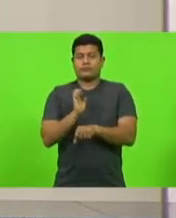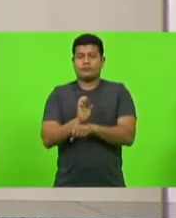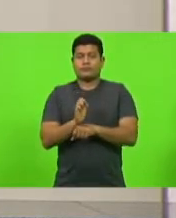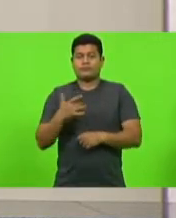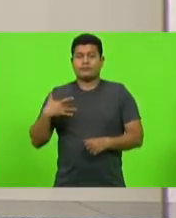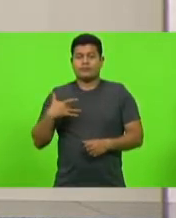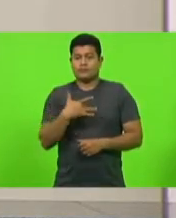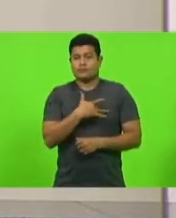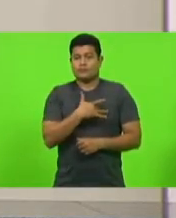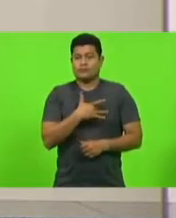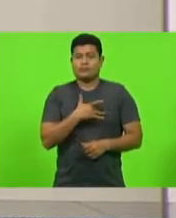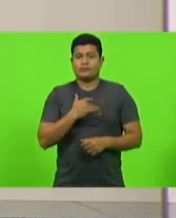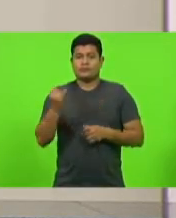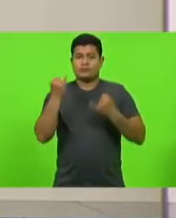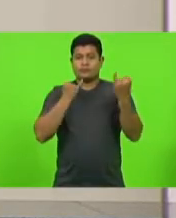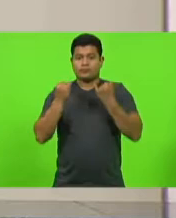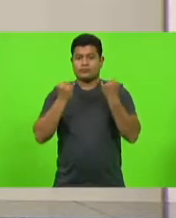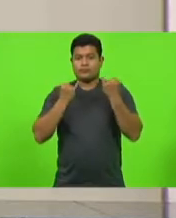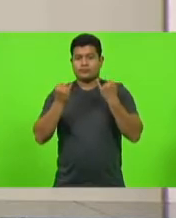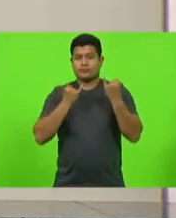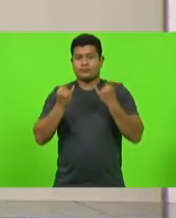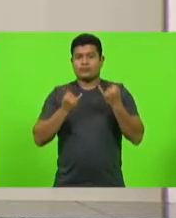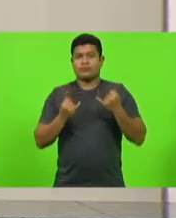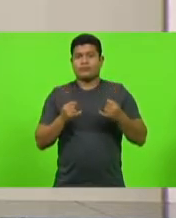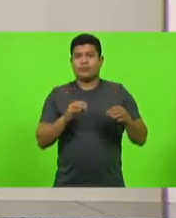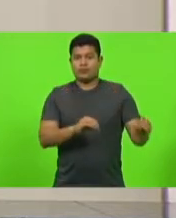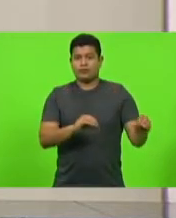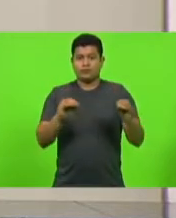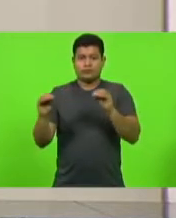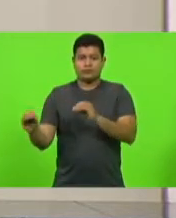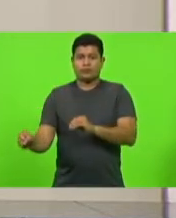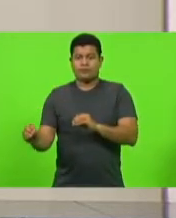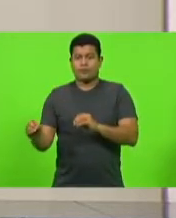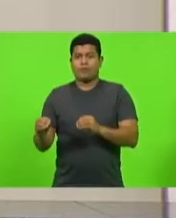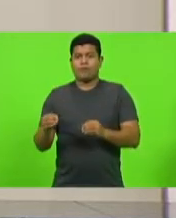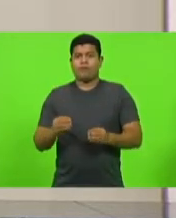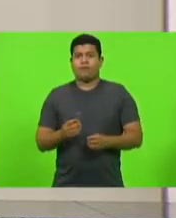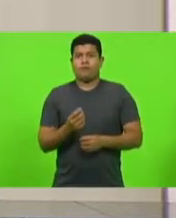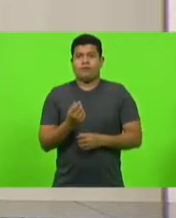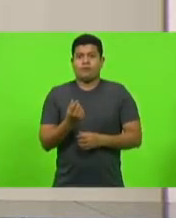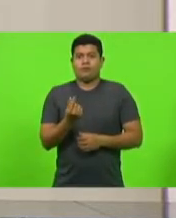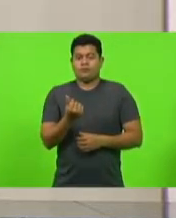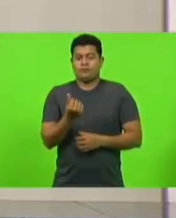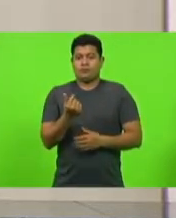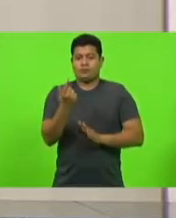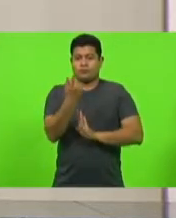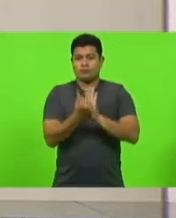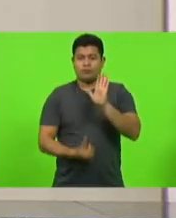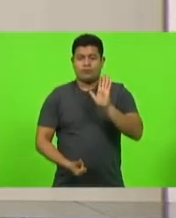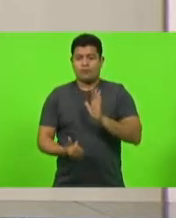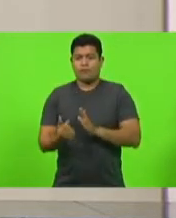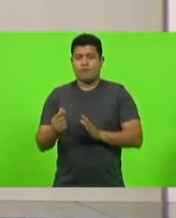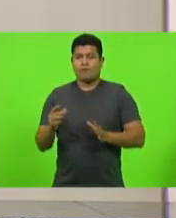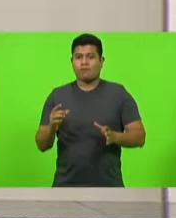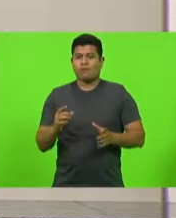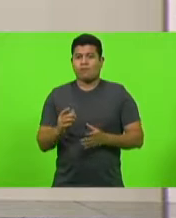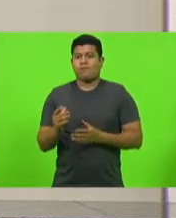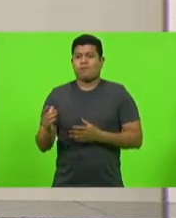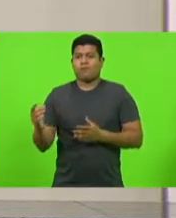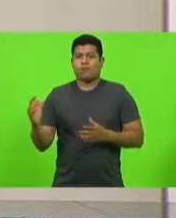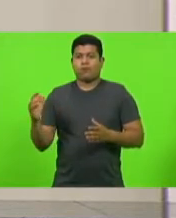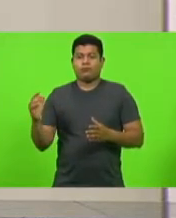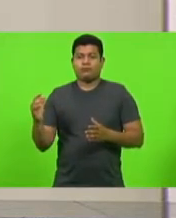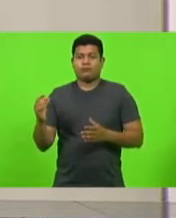Saúde informações acerca das transferências via fundo a fundo do Orçamento da União ao Fundo Estadual de Saúde de